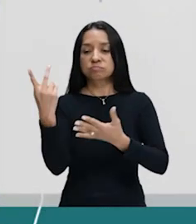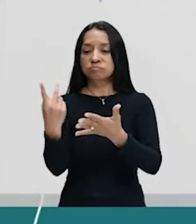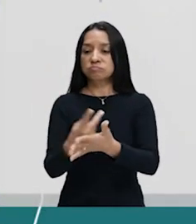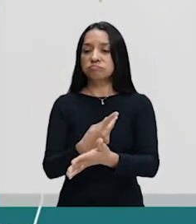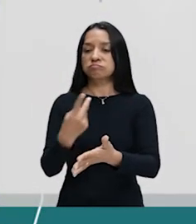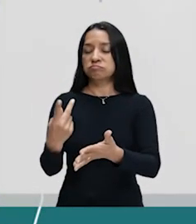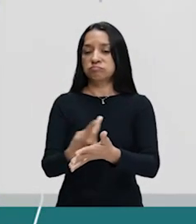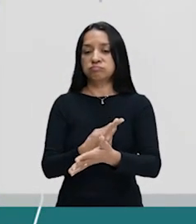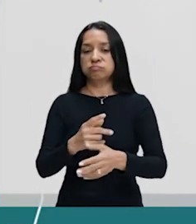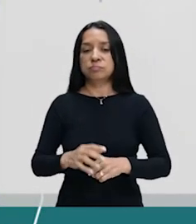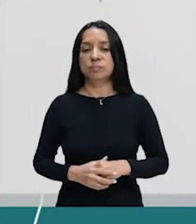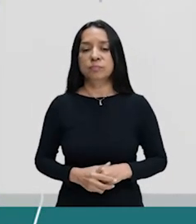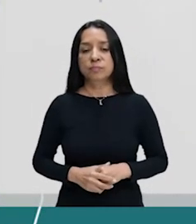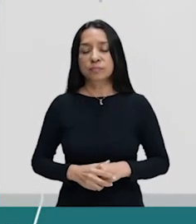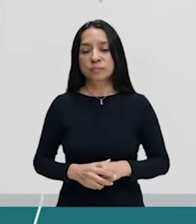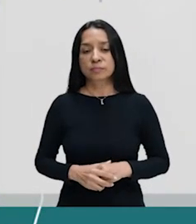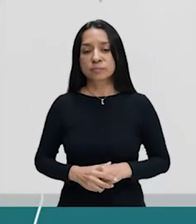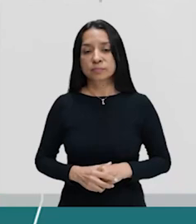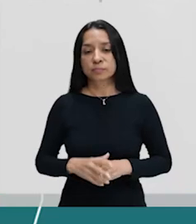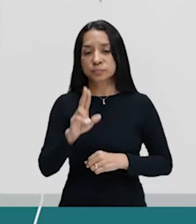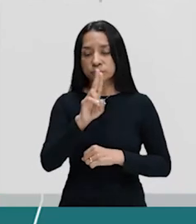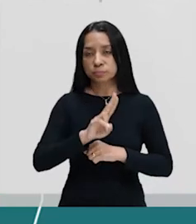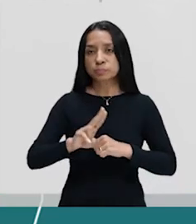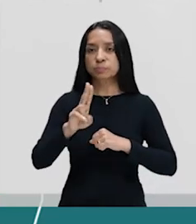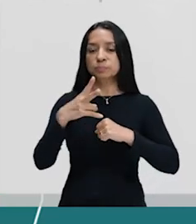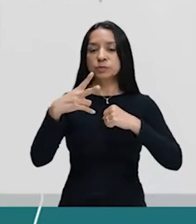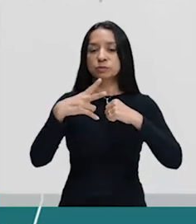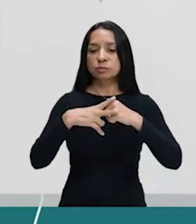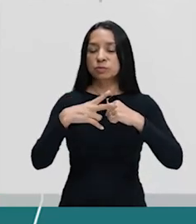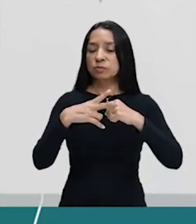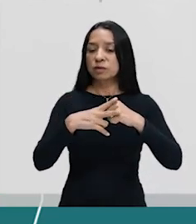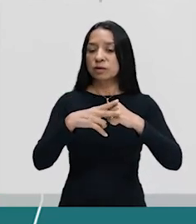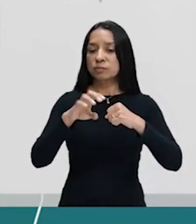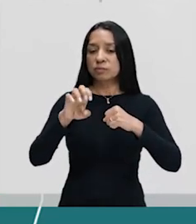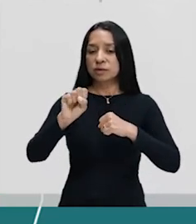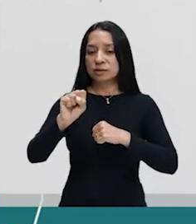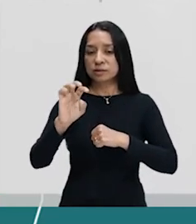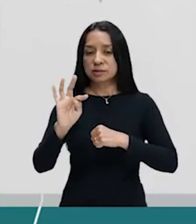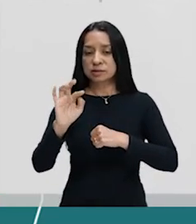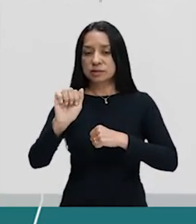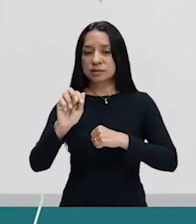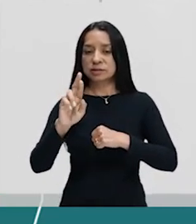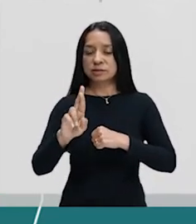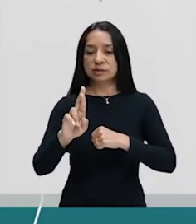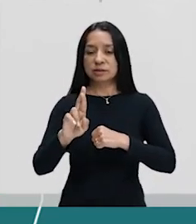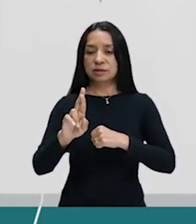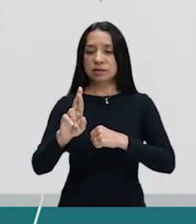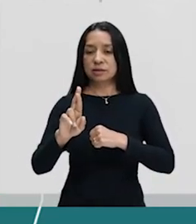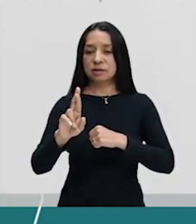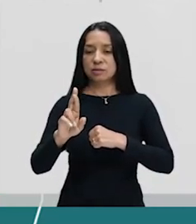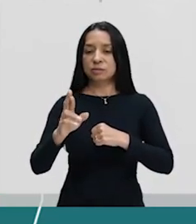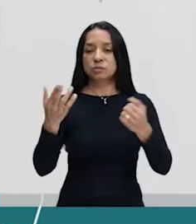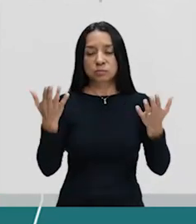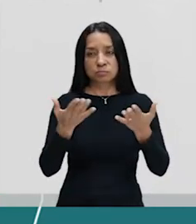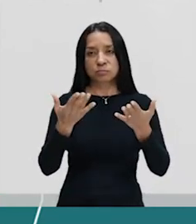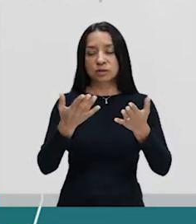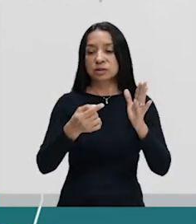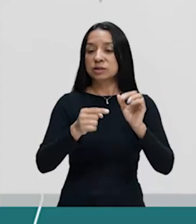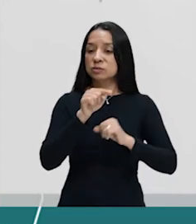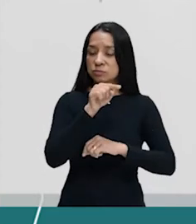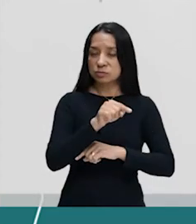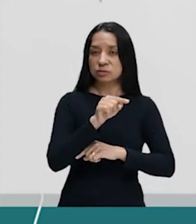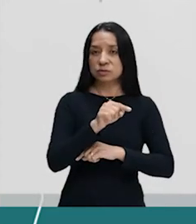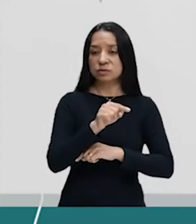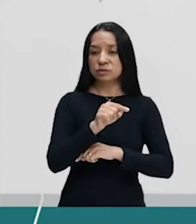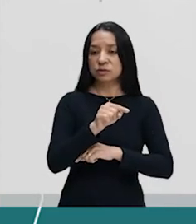verbo estar no presente do indicativo em espanhol não se distingue do uso em